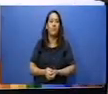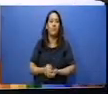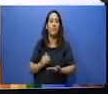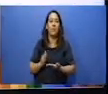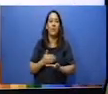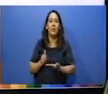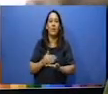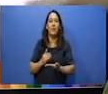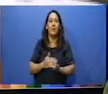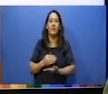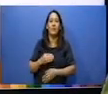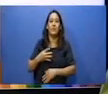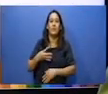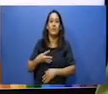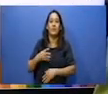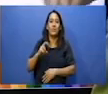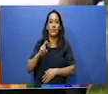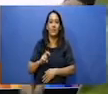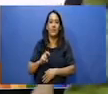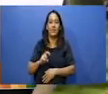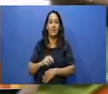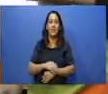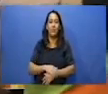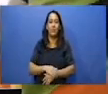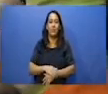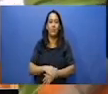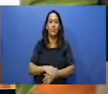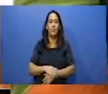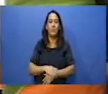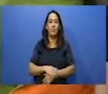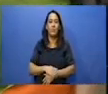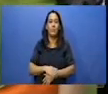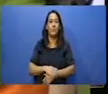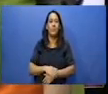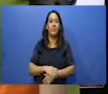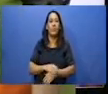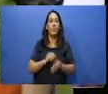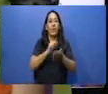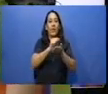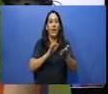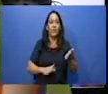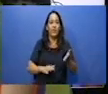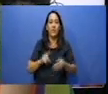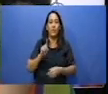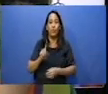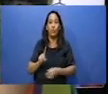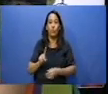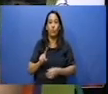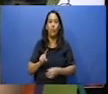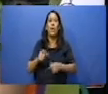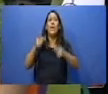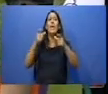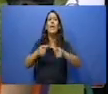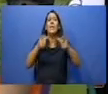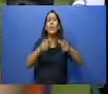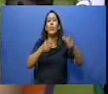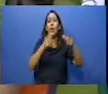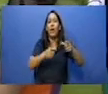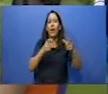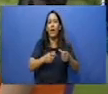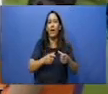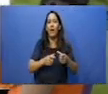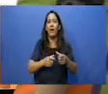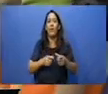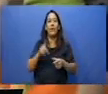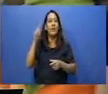Página 45, continua aí, só eu que mudei. 1. Em que local e data a